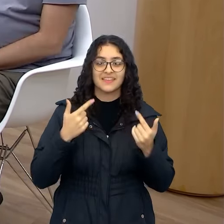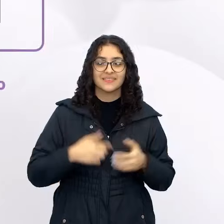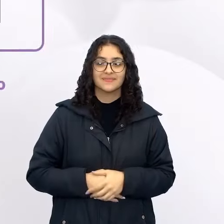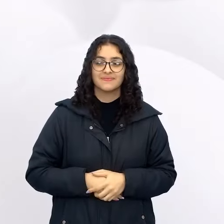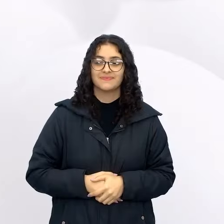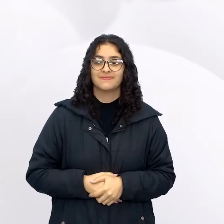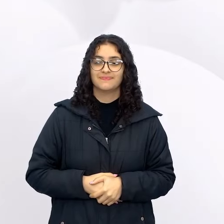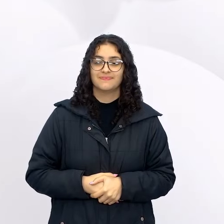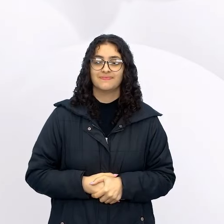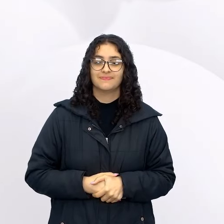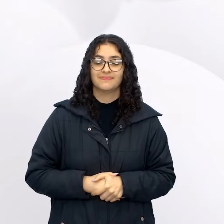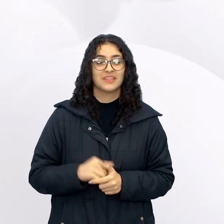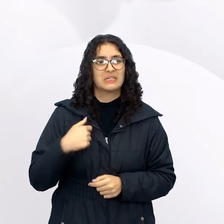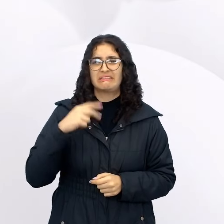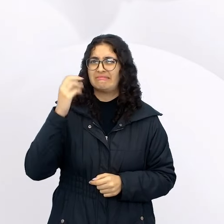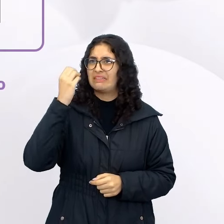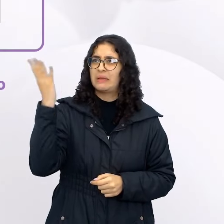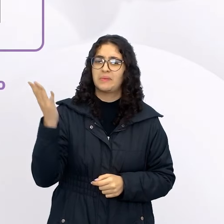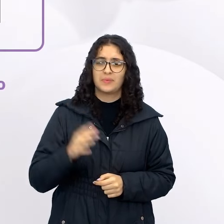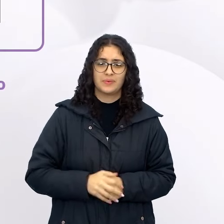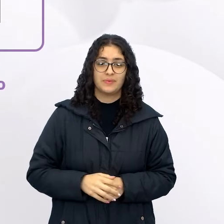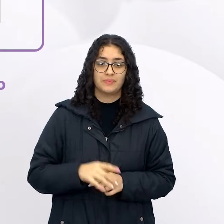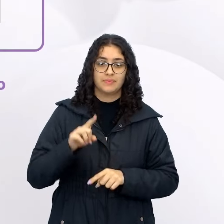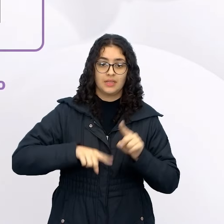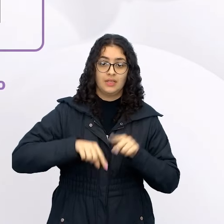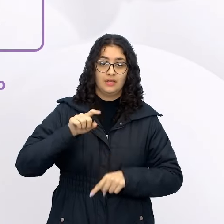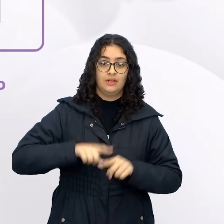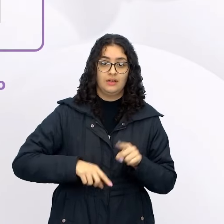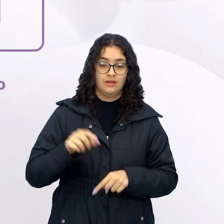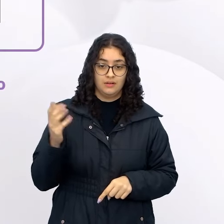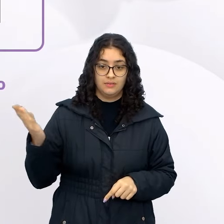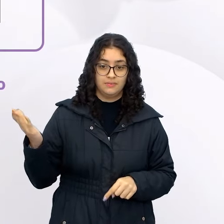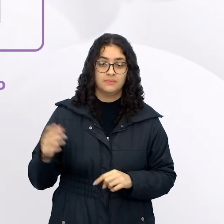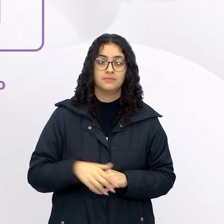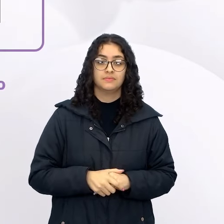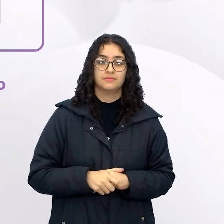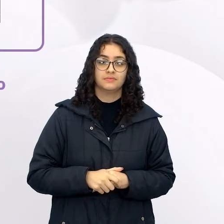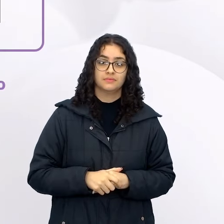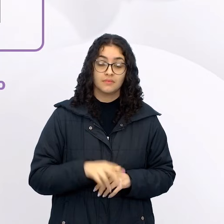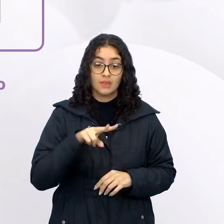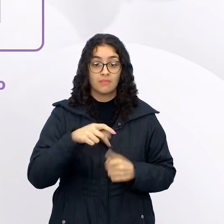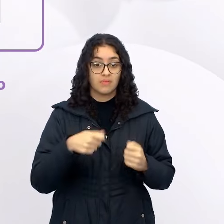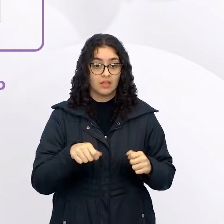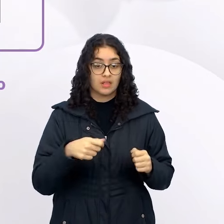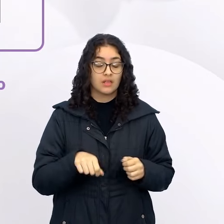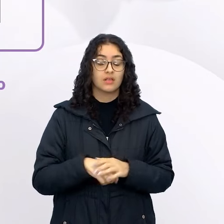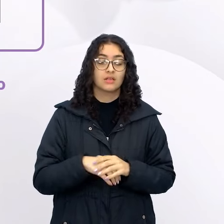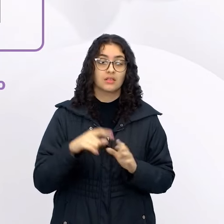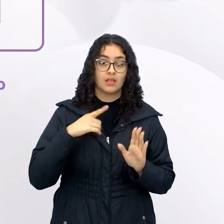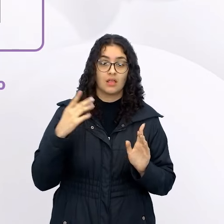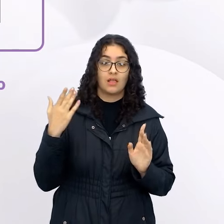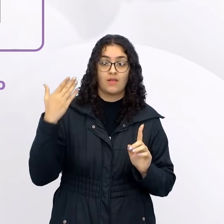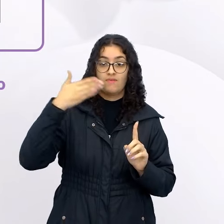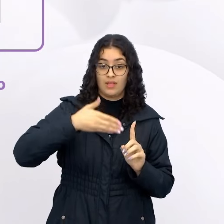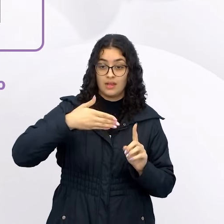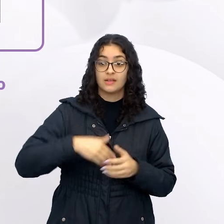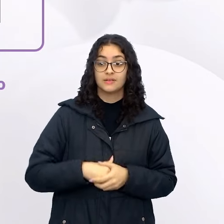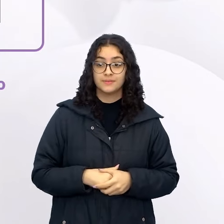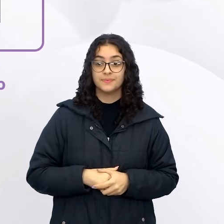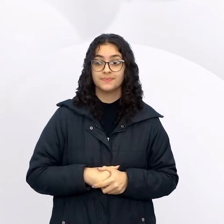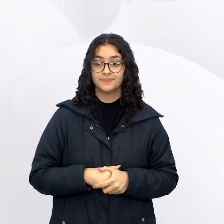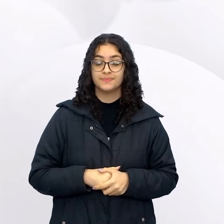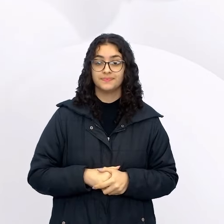Estava lembrando mesmo. É a estrutura do material, aí tem para ser visto. A gente vê as referências, né, Tiago? Vamos colocar